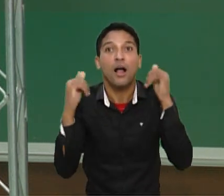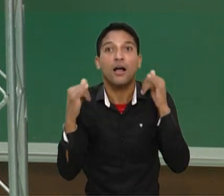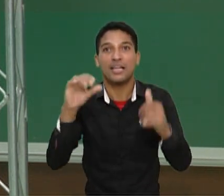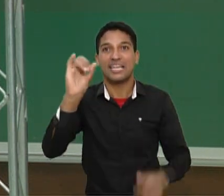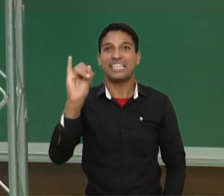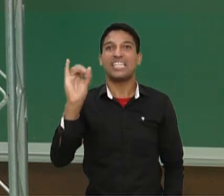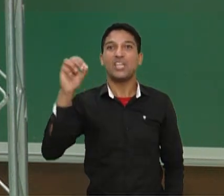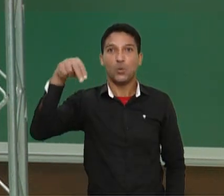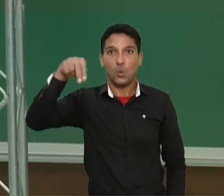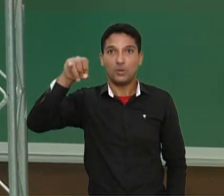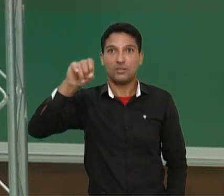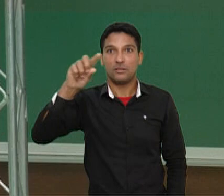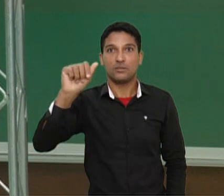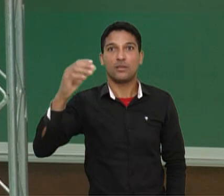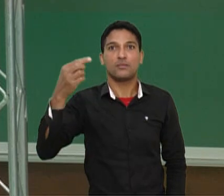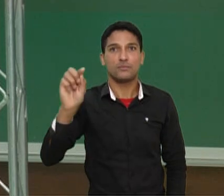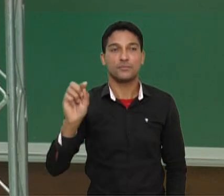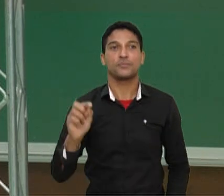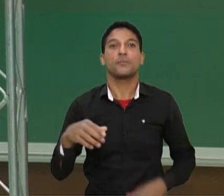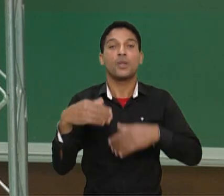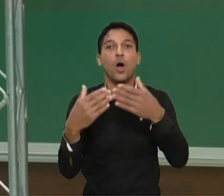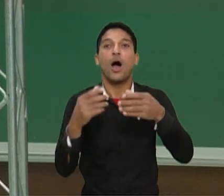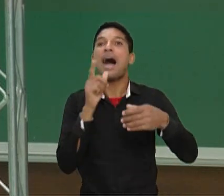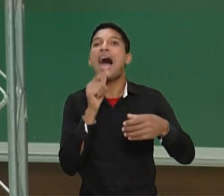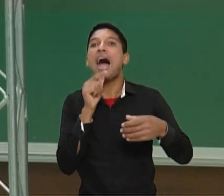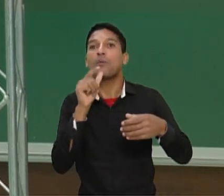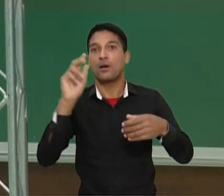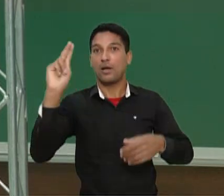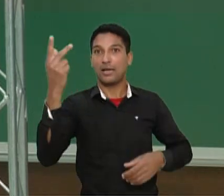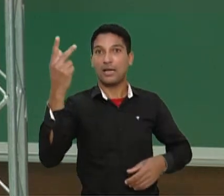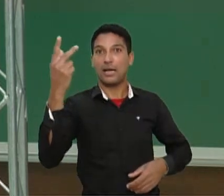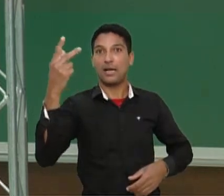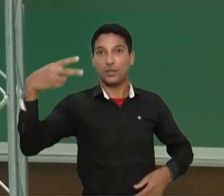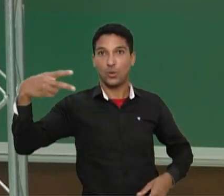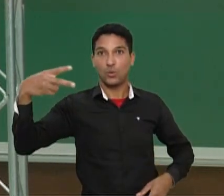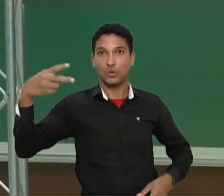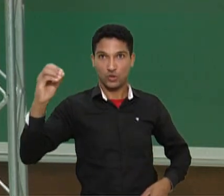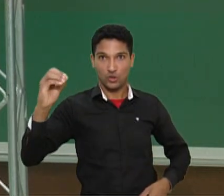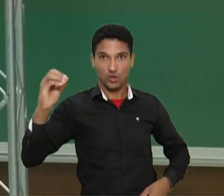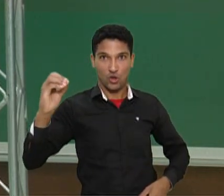você junta, né, a água, que é o H2O, com o H+,